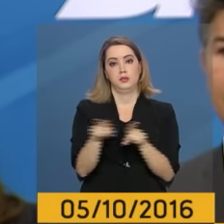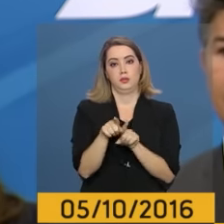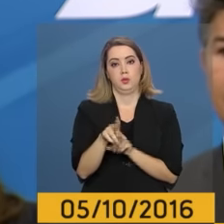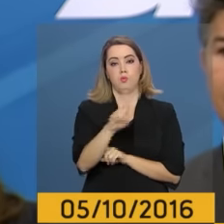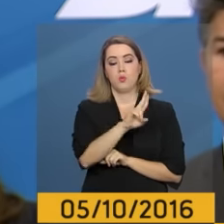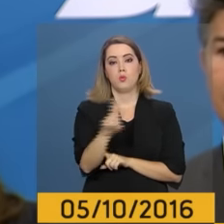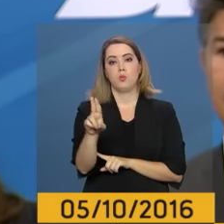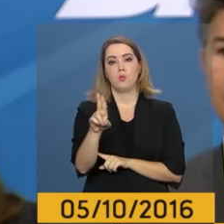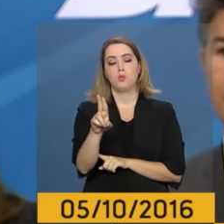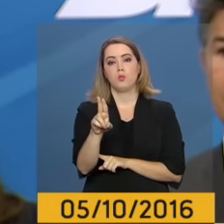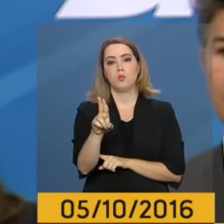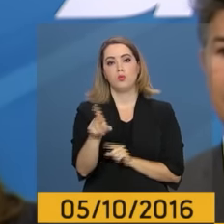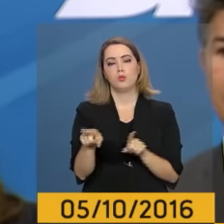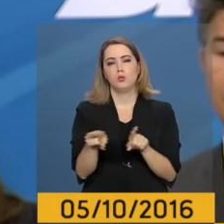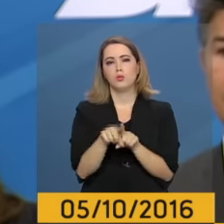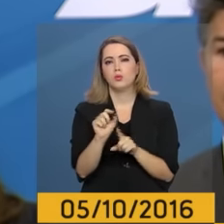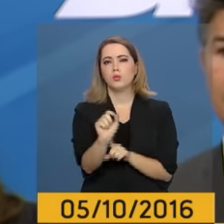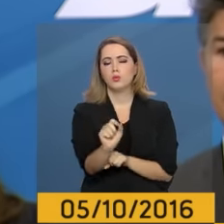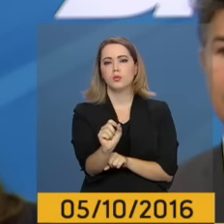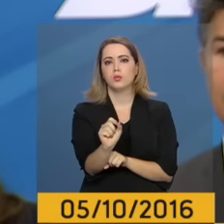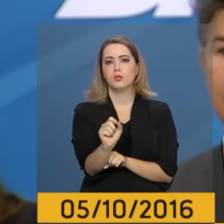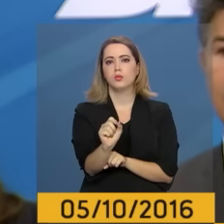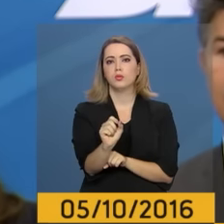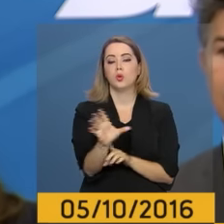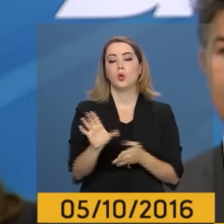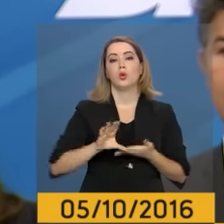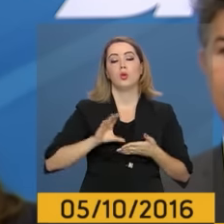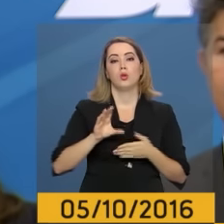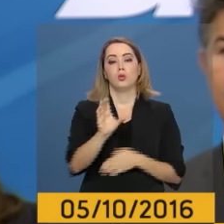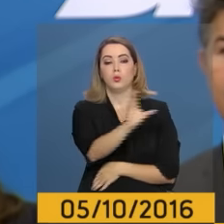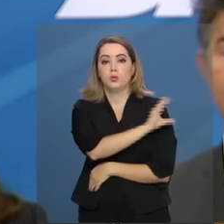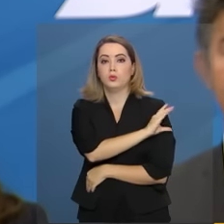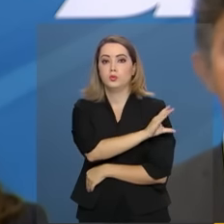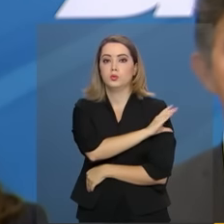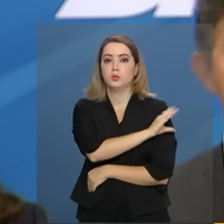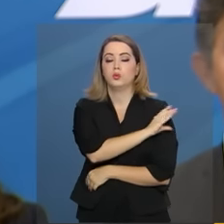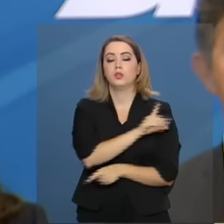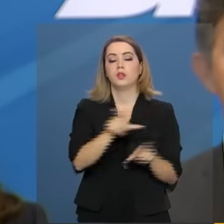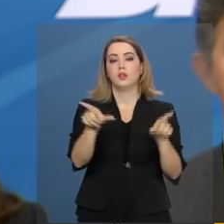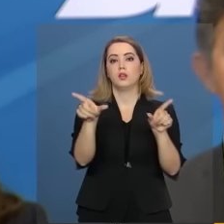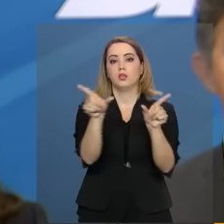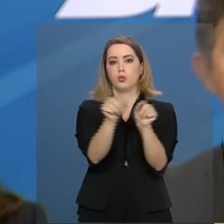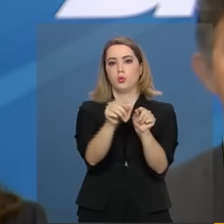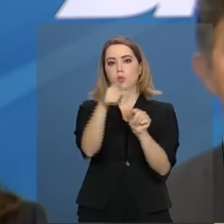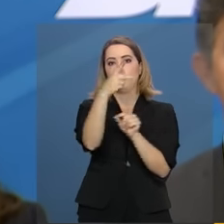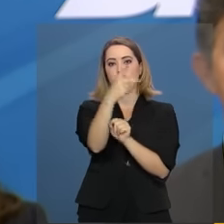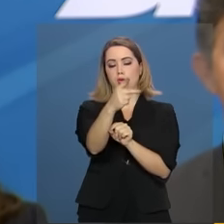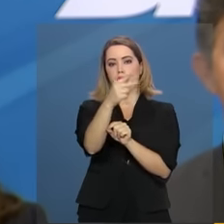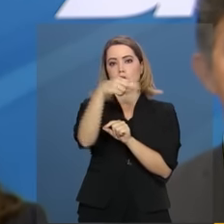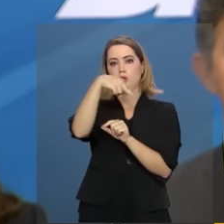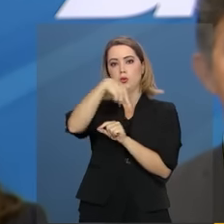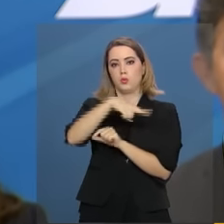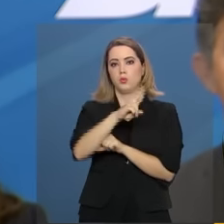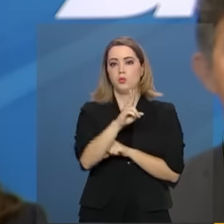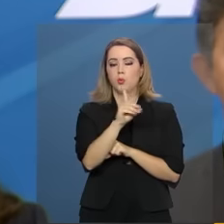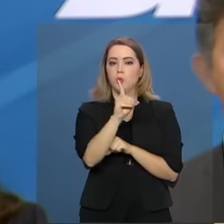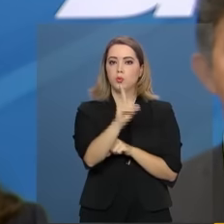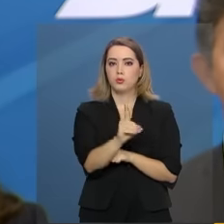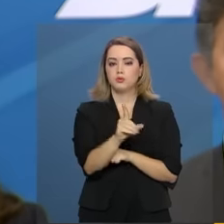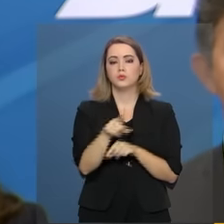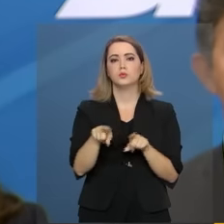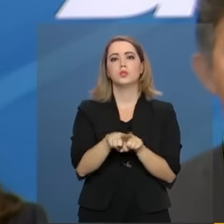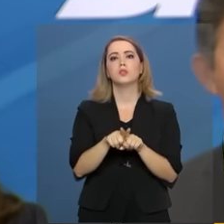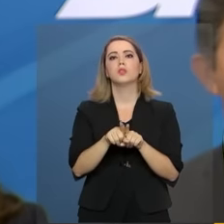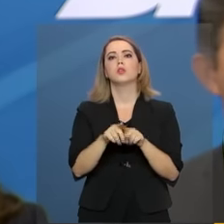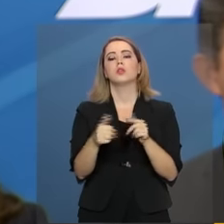Fabiancic, coordenador do Sistema de Nações Unidas do PNUD, residente do PNUD. Os vice-governadores,